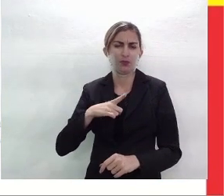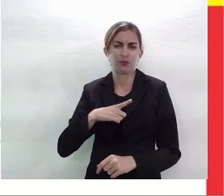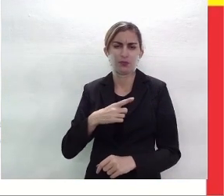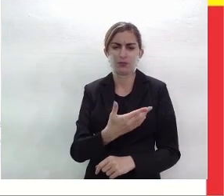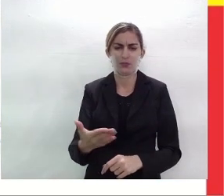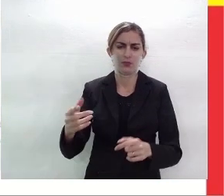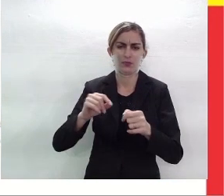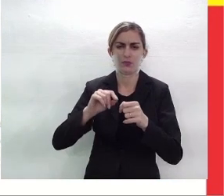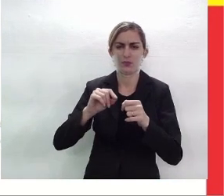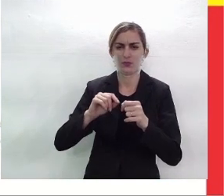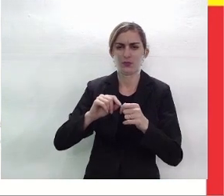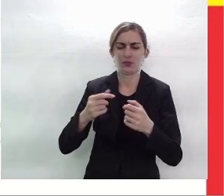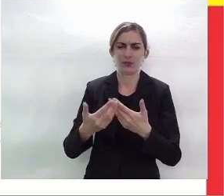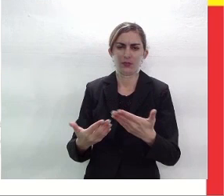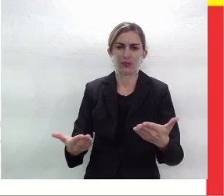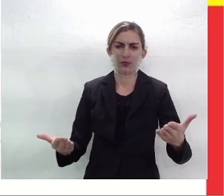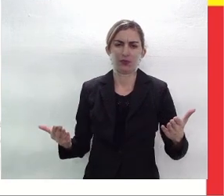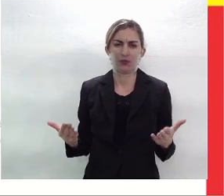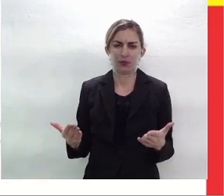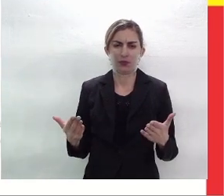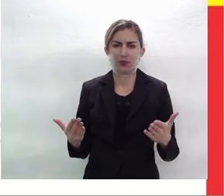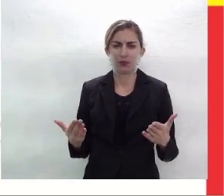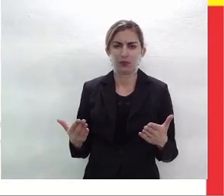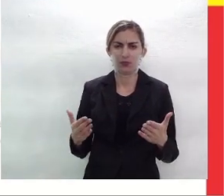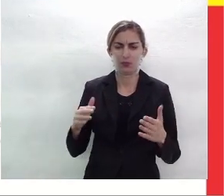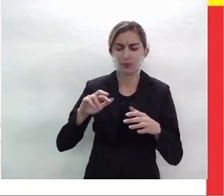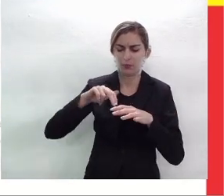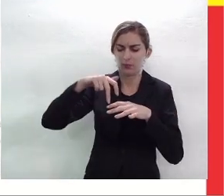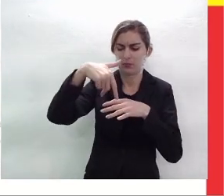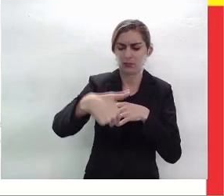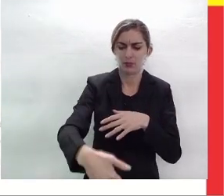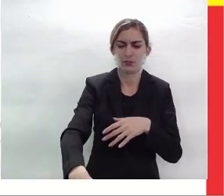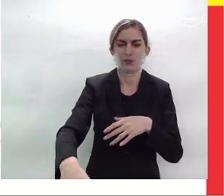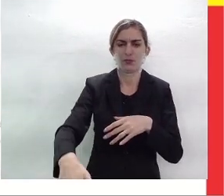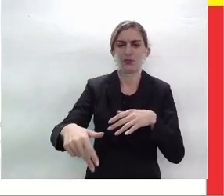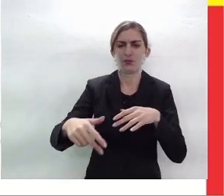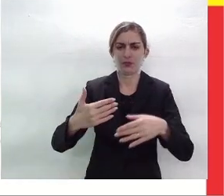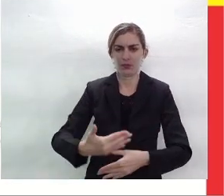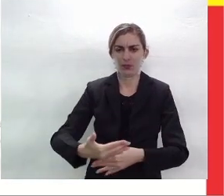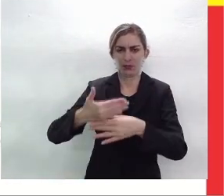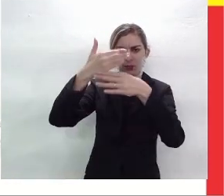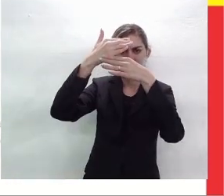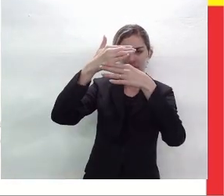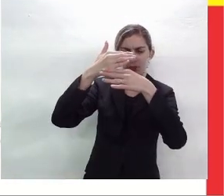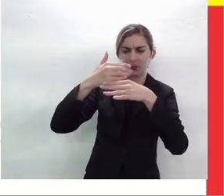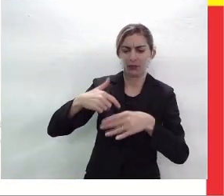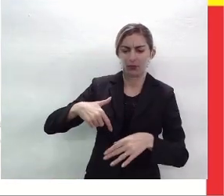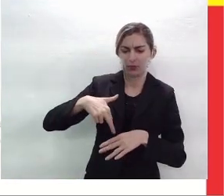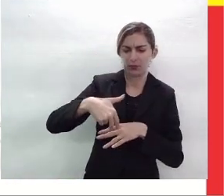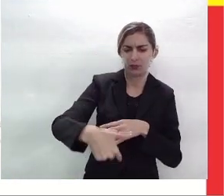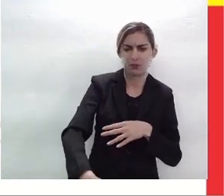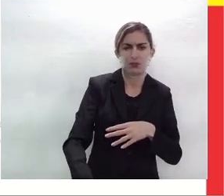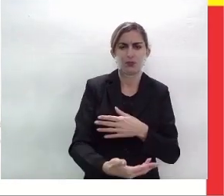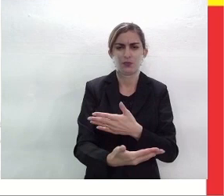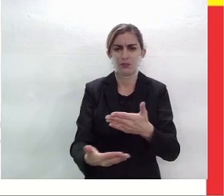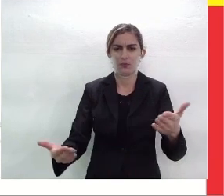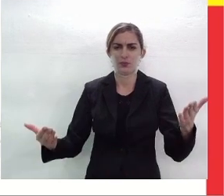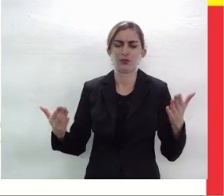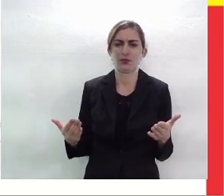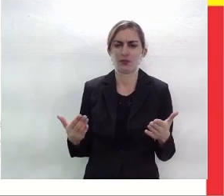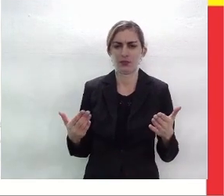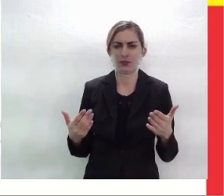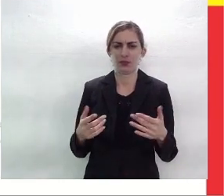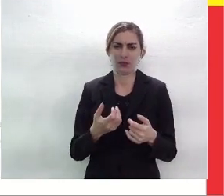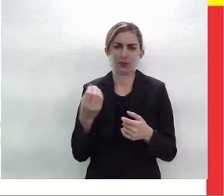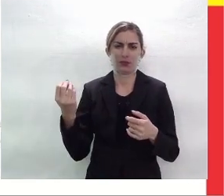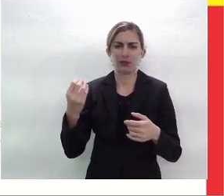né? Ele consiste em fazer a descensão, ou seja, a descida, transpor obstáculos verticais, independente do